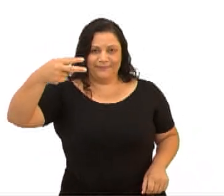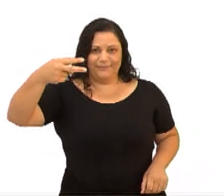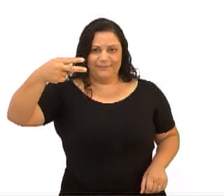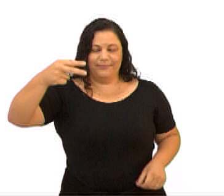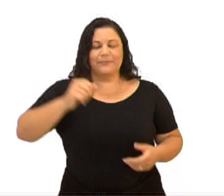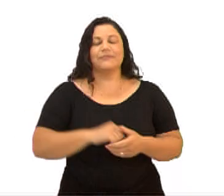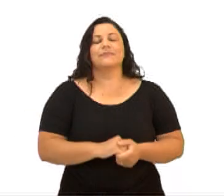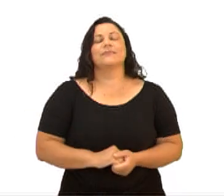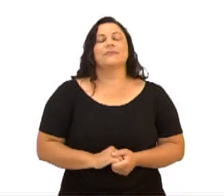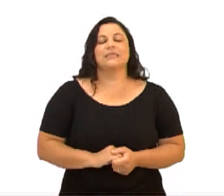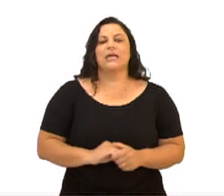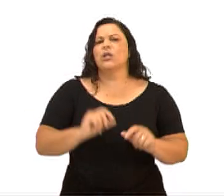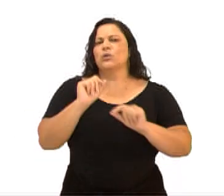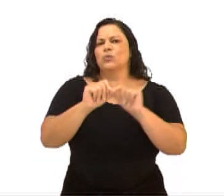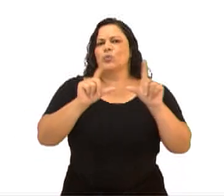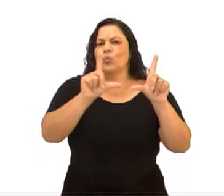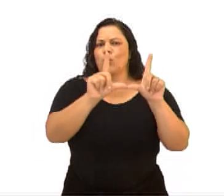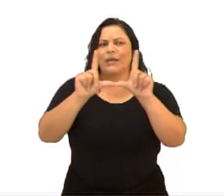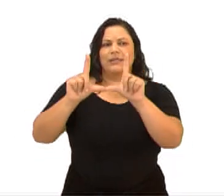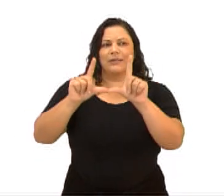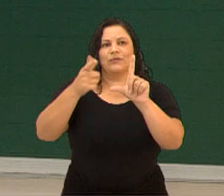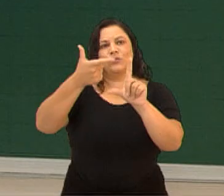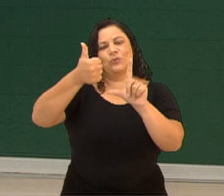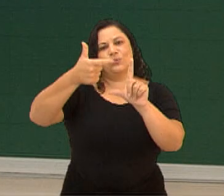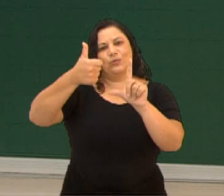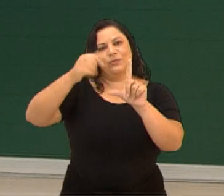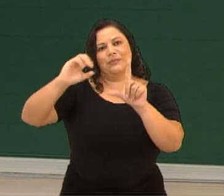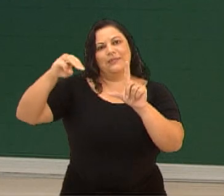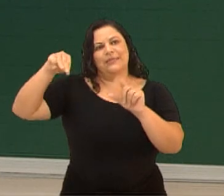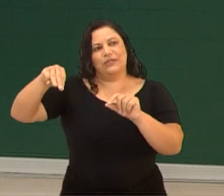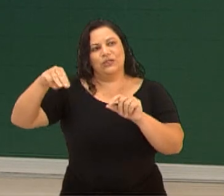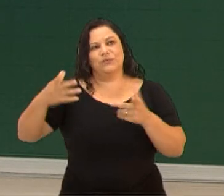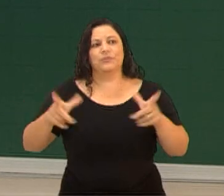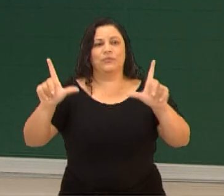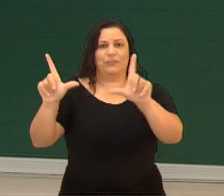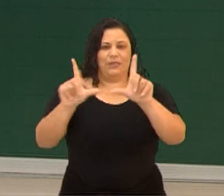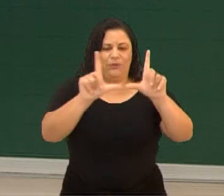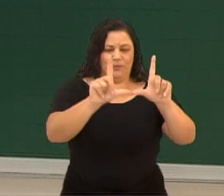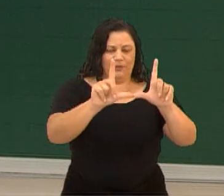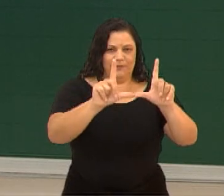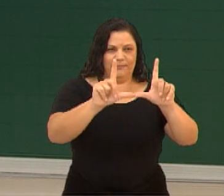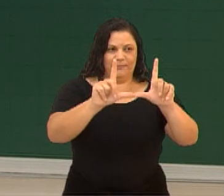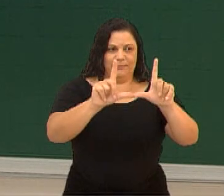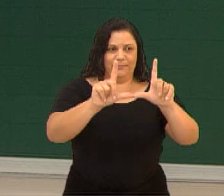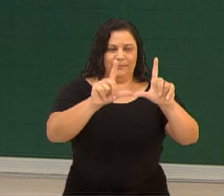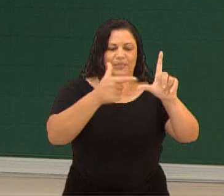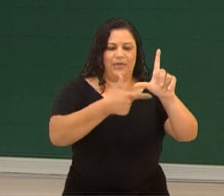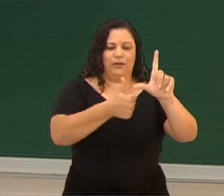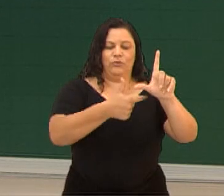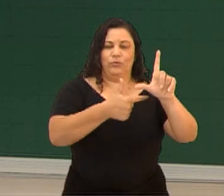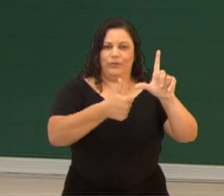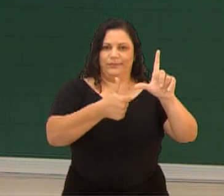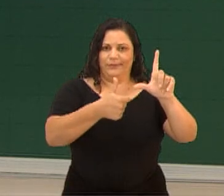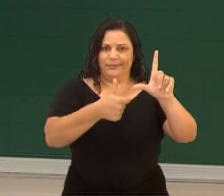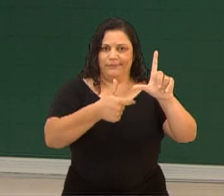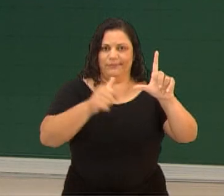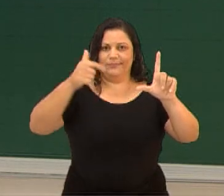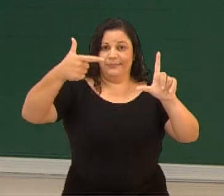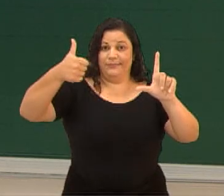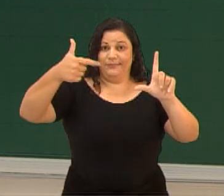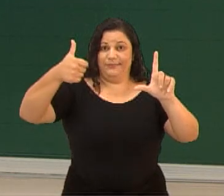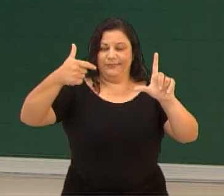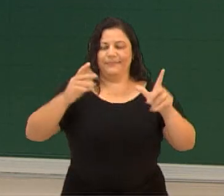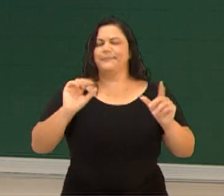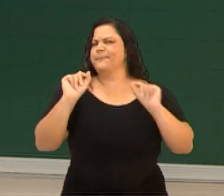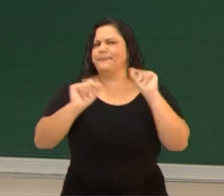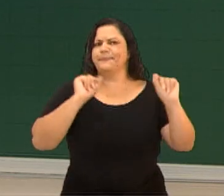12 centímetros de lado é. Tem um quadrado que tem 12 centímetros de lado. Como